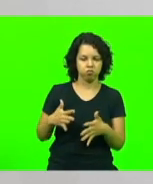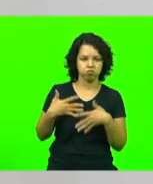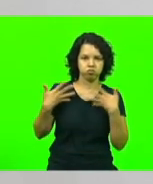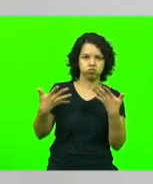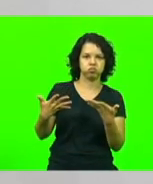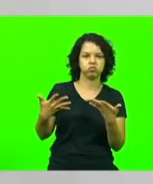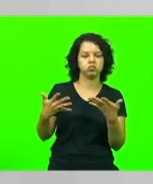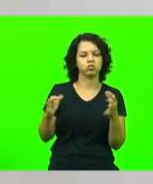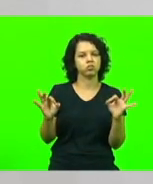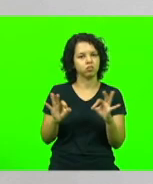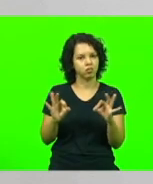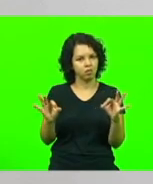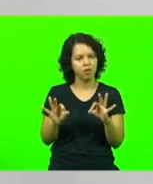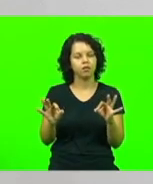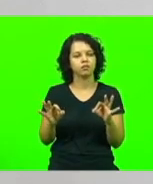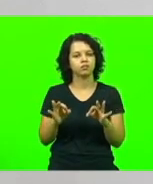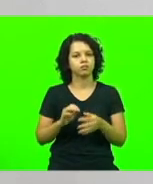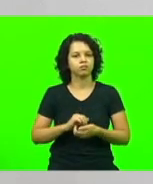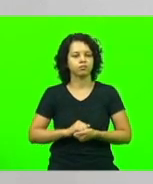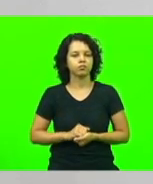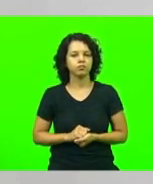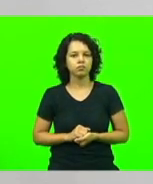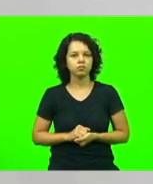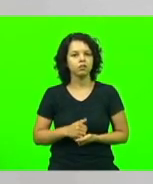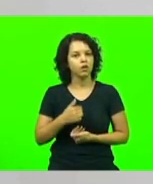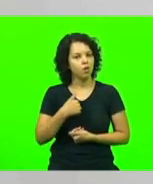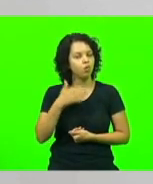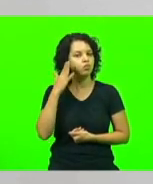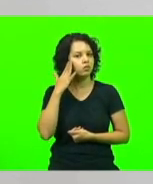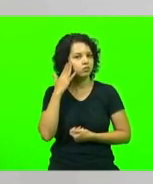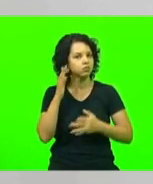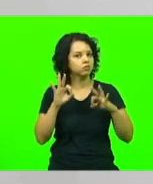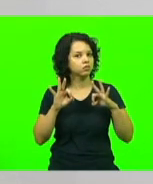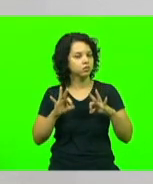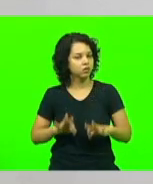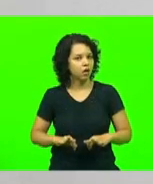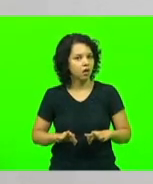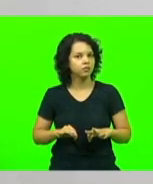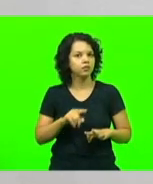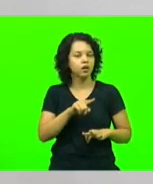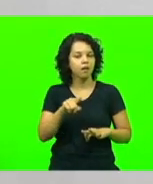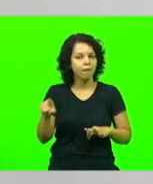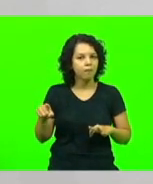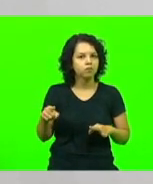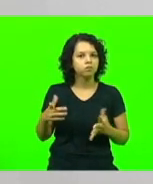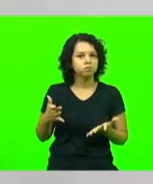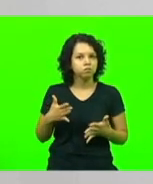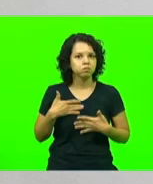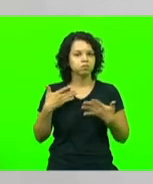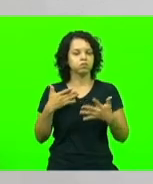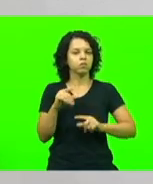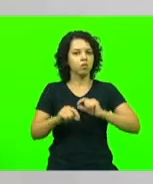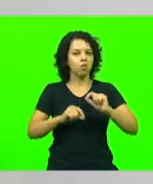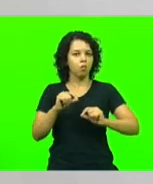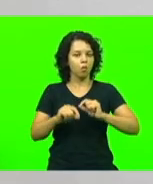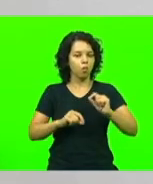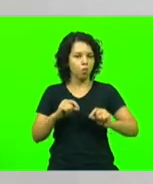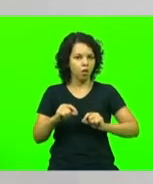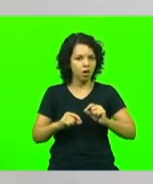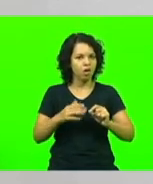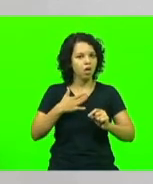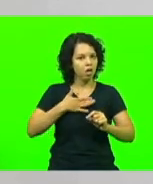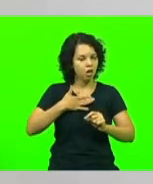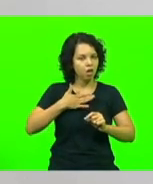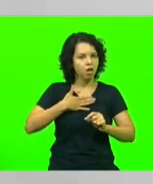ninguém tem absoluta certeza disso. Mas eu tenho certeza que o que causou maior espécie ali foi o meu depoimento. Não foi